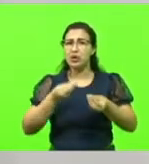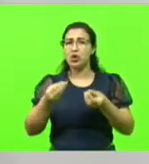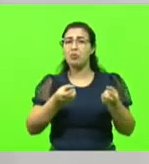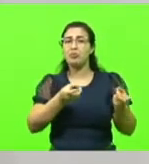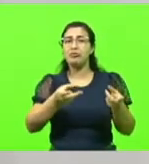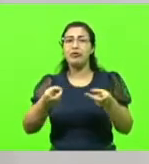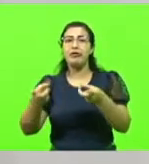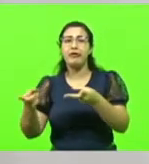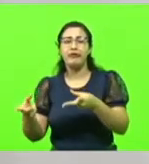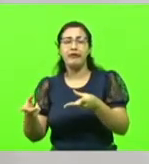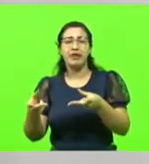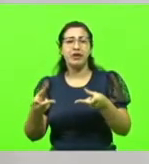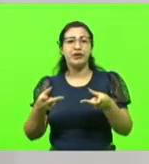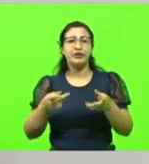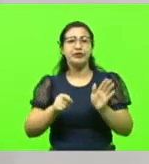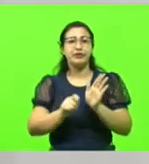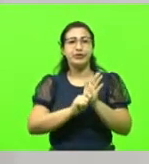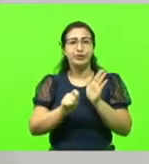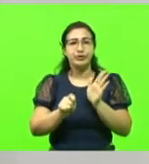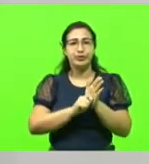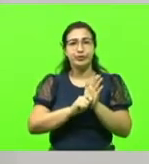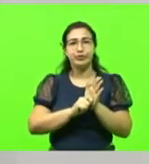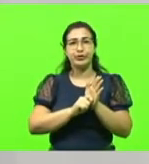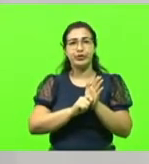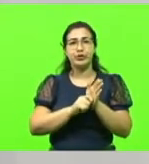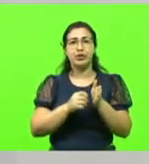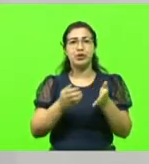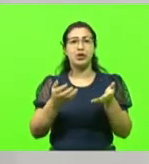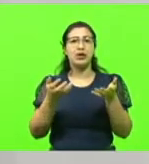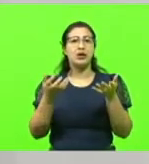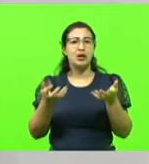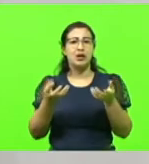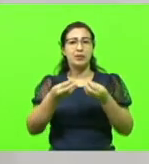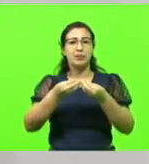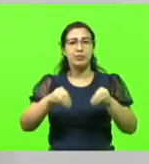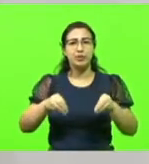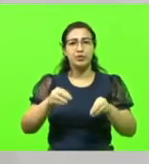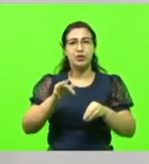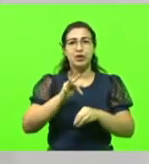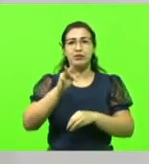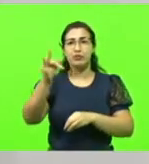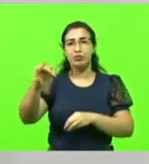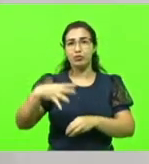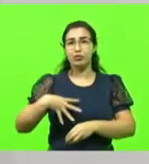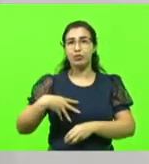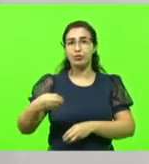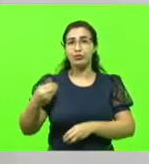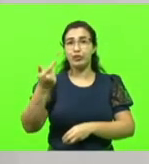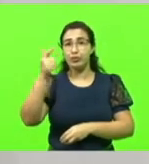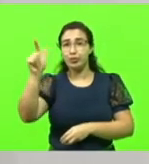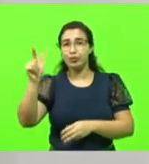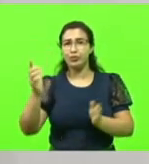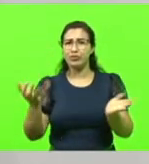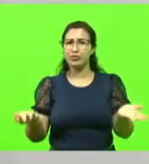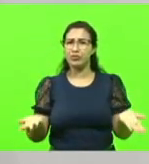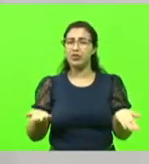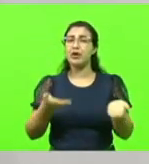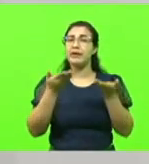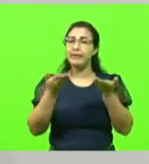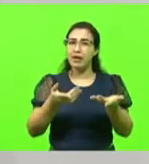drogas para acabar com o futuro dos filhos dos outros. E recebeu a polícia com